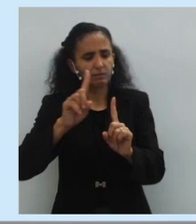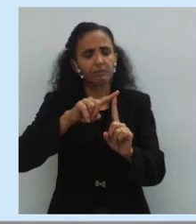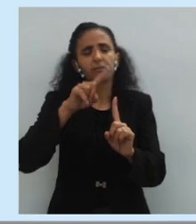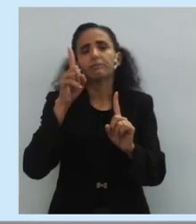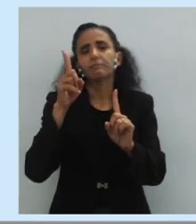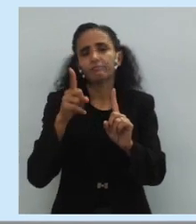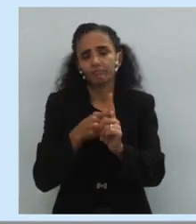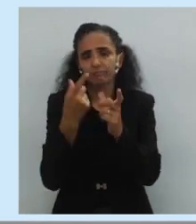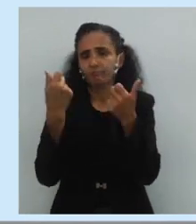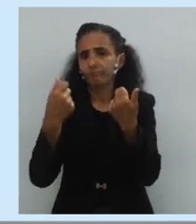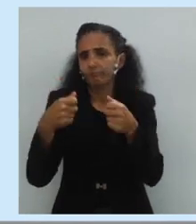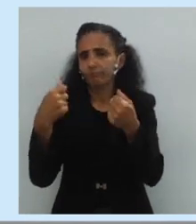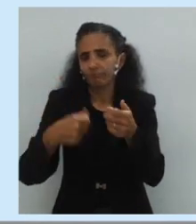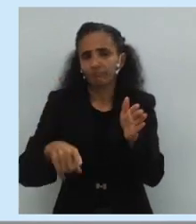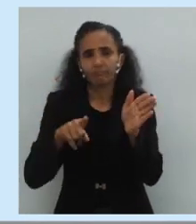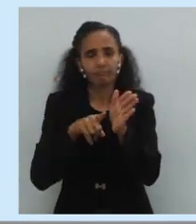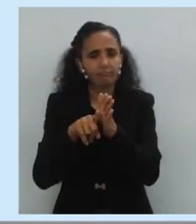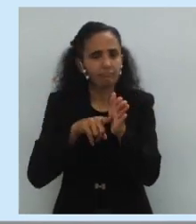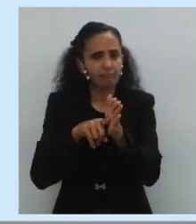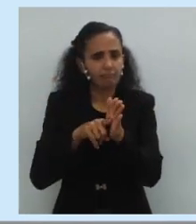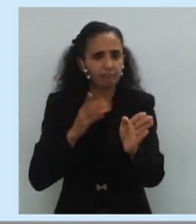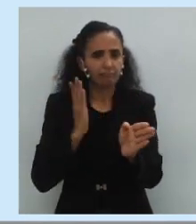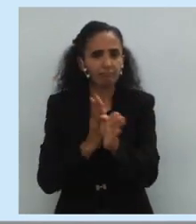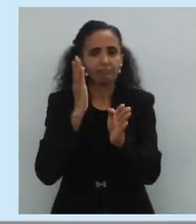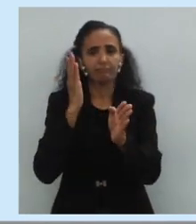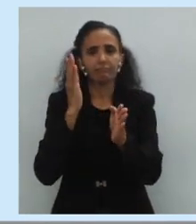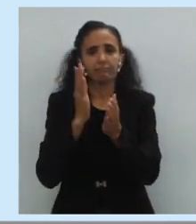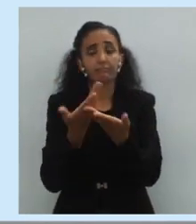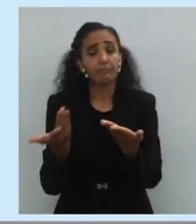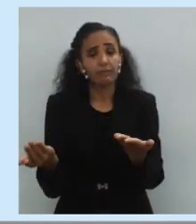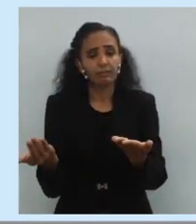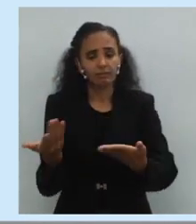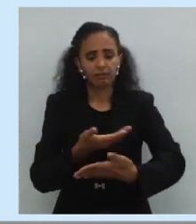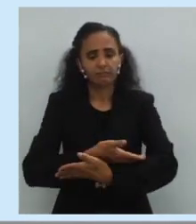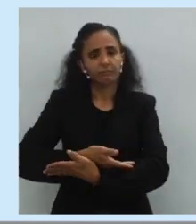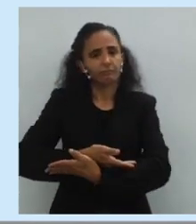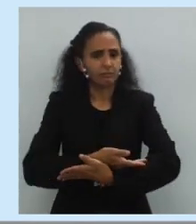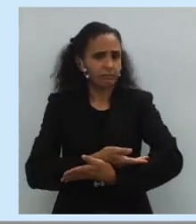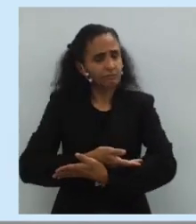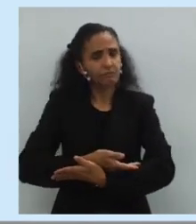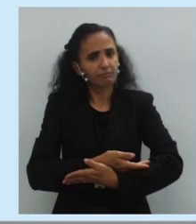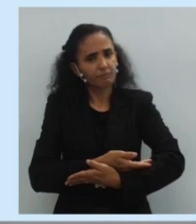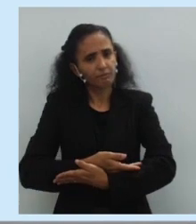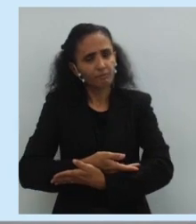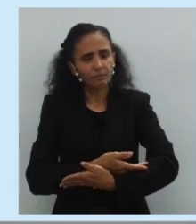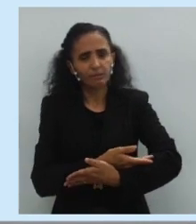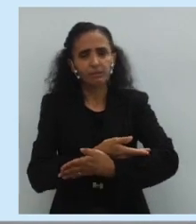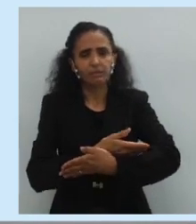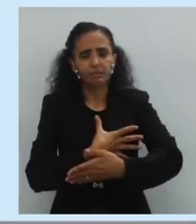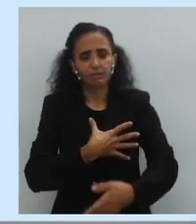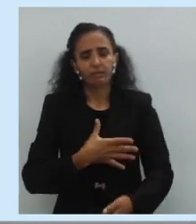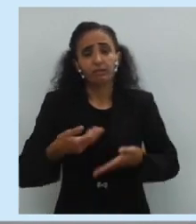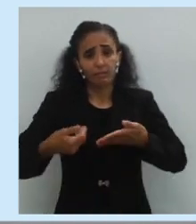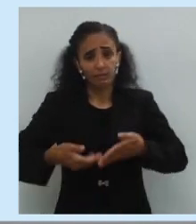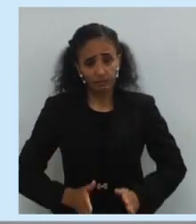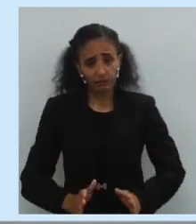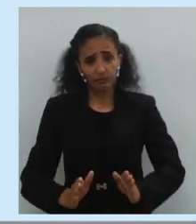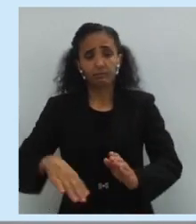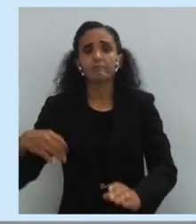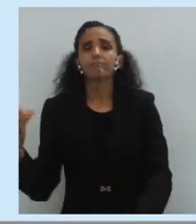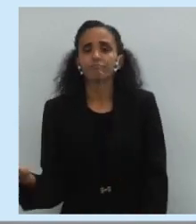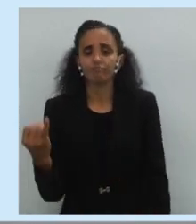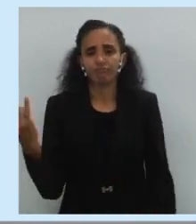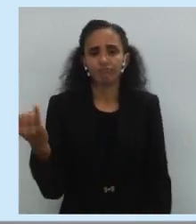no terceiro trimestre da gestação. Por quê? Para os recém-nascidos, né, das mães com